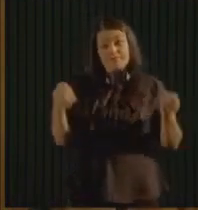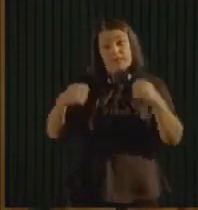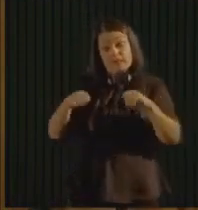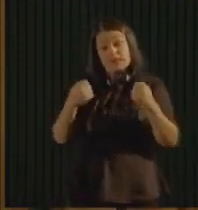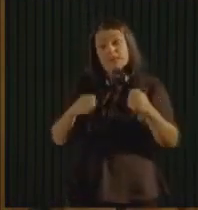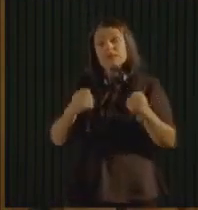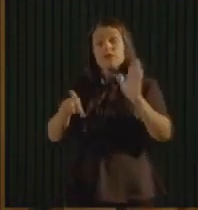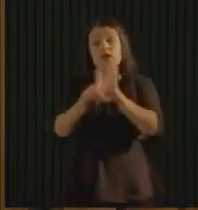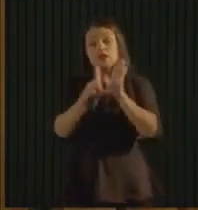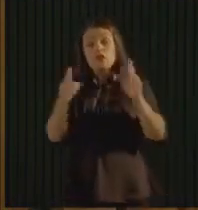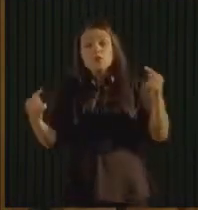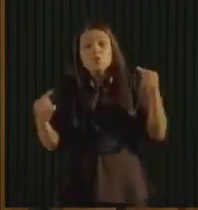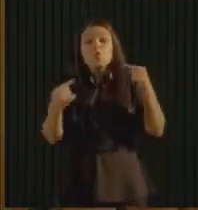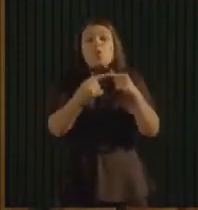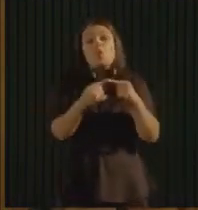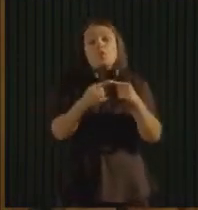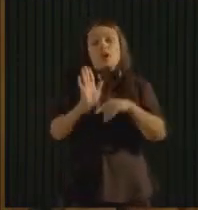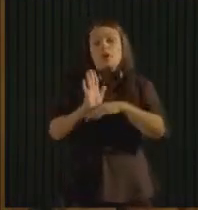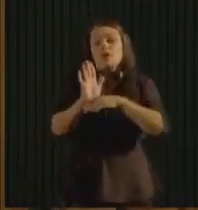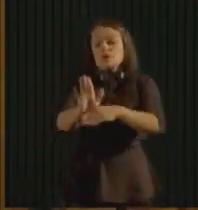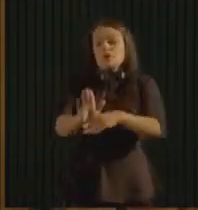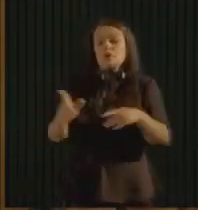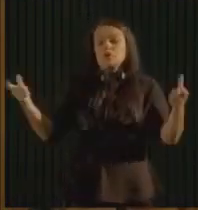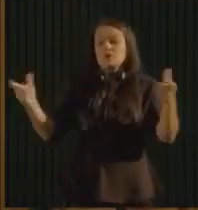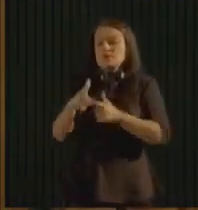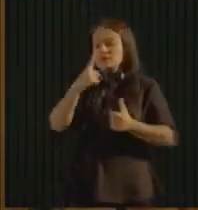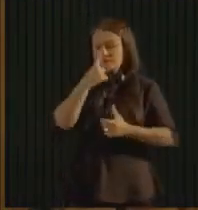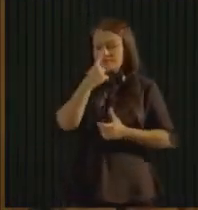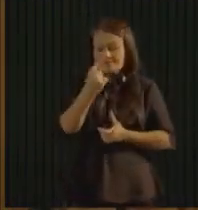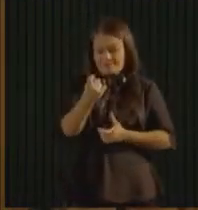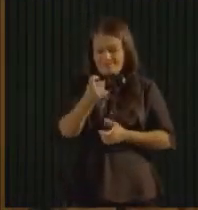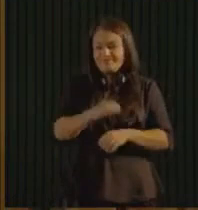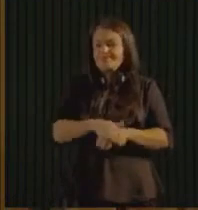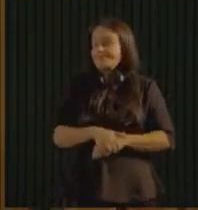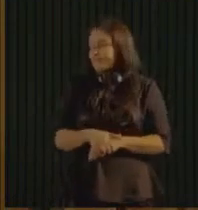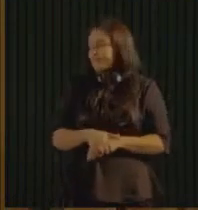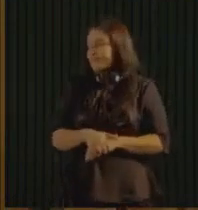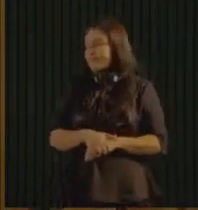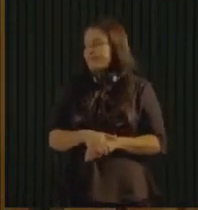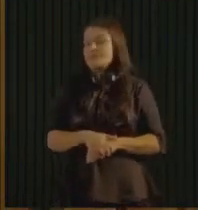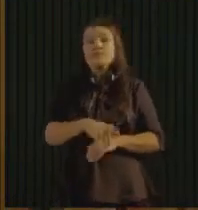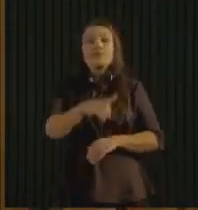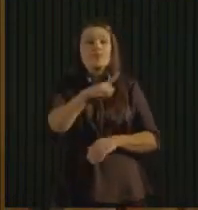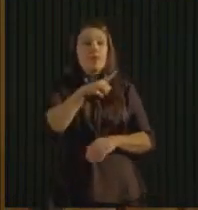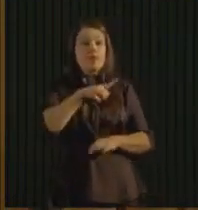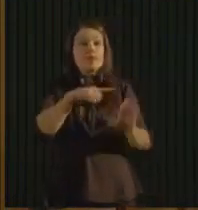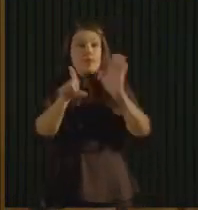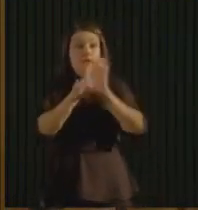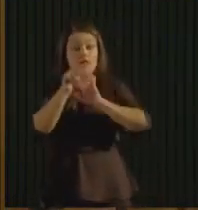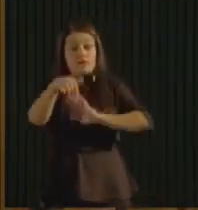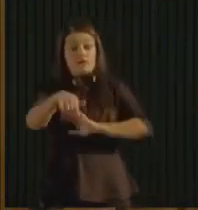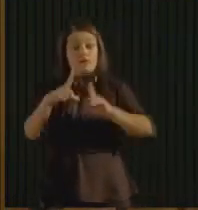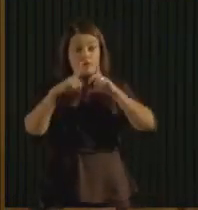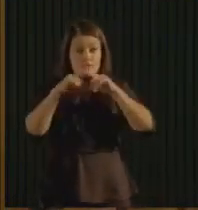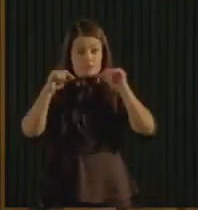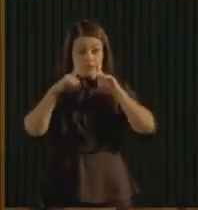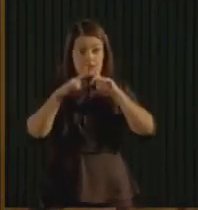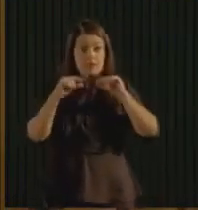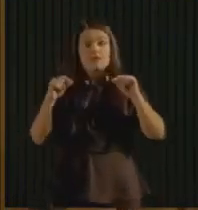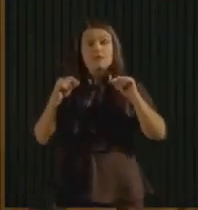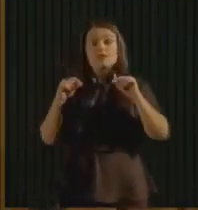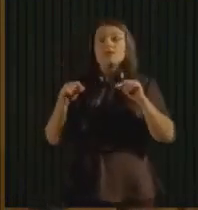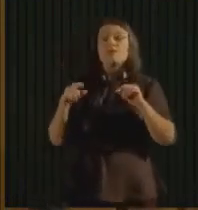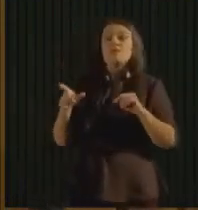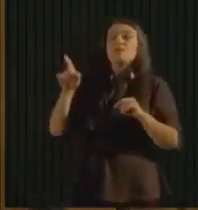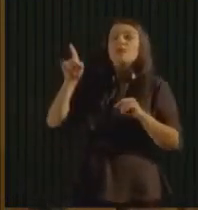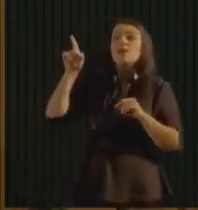logística reversa, idem. Aqui, graças à lei dos grandes geradores, o comércio de